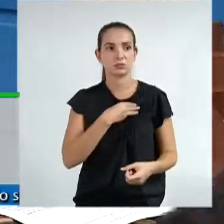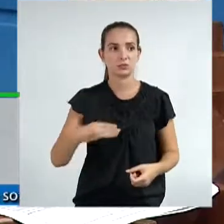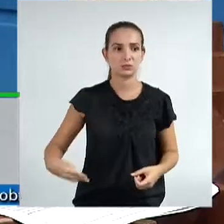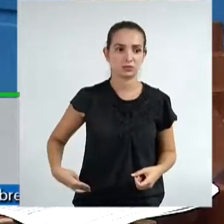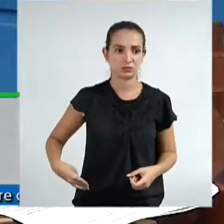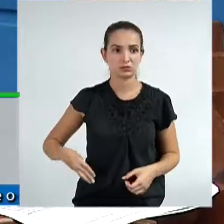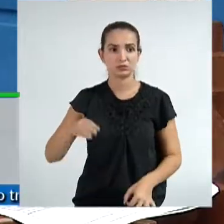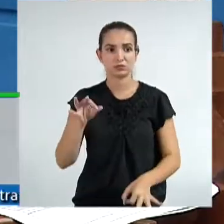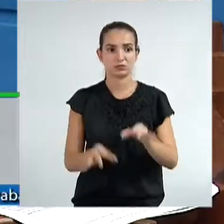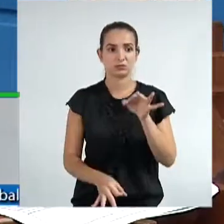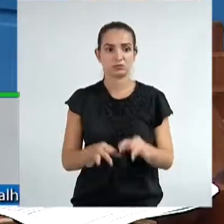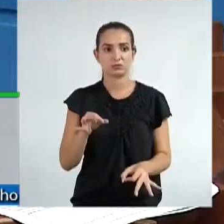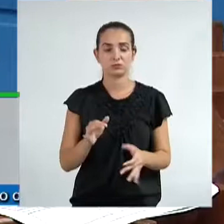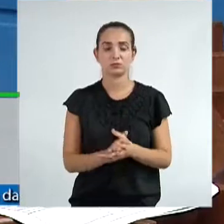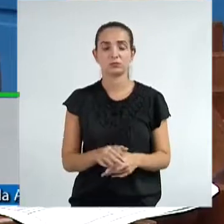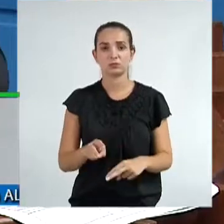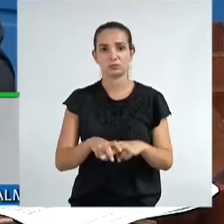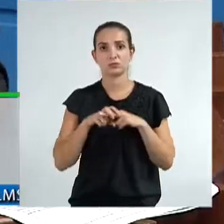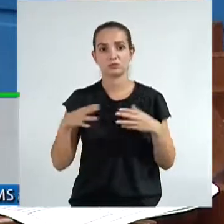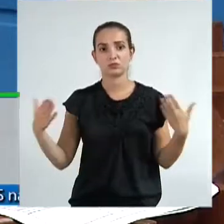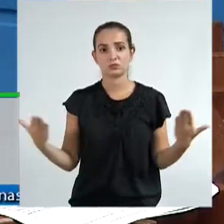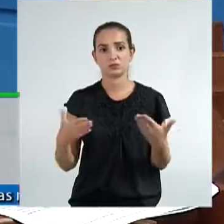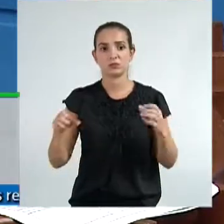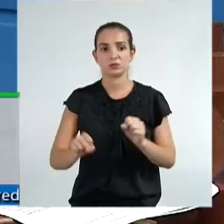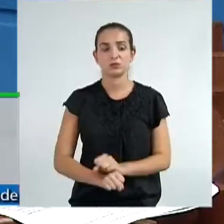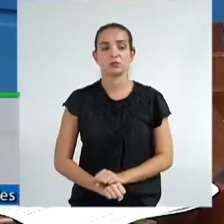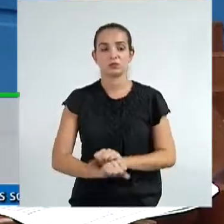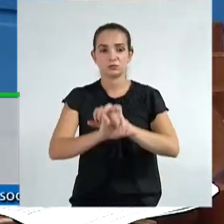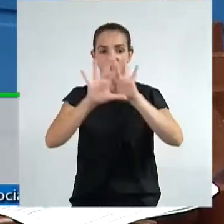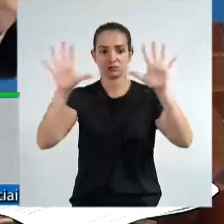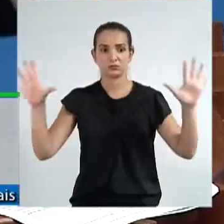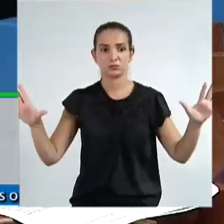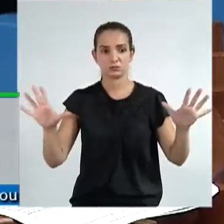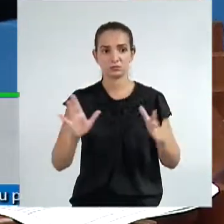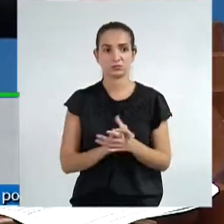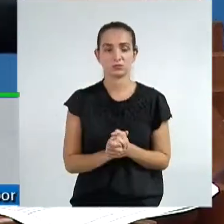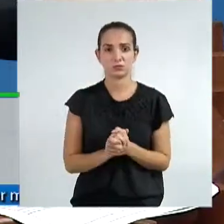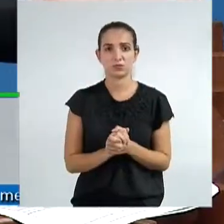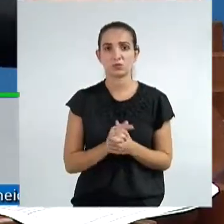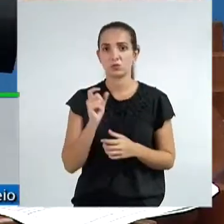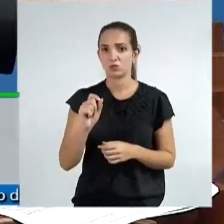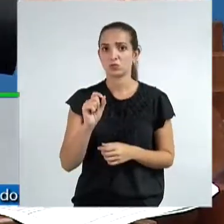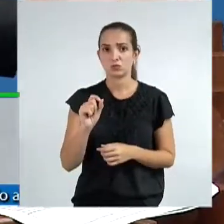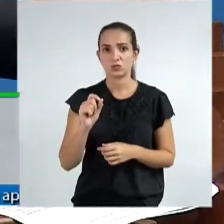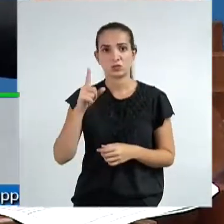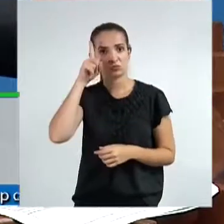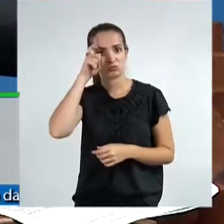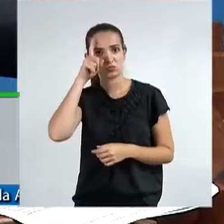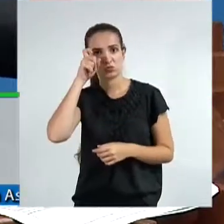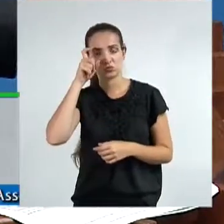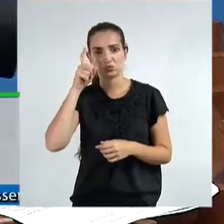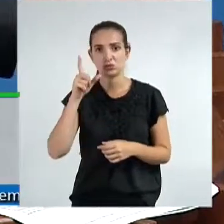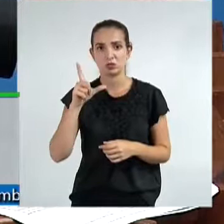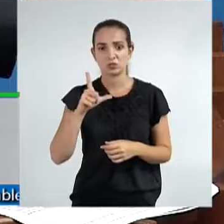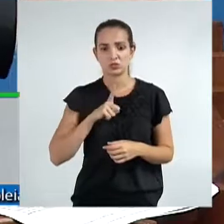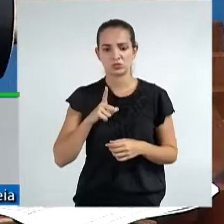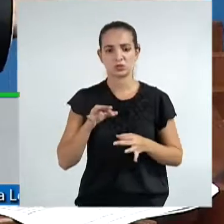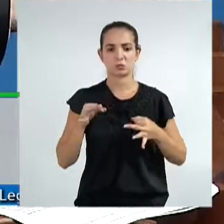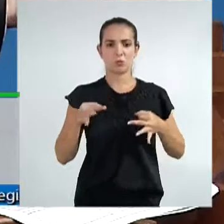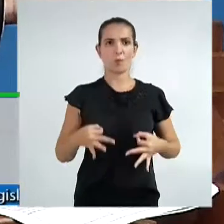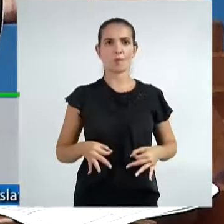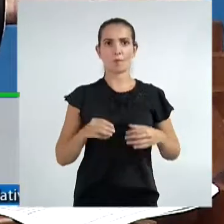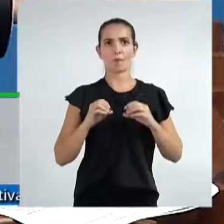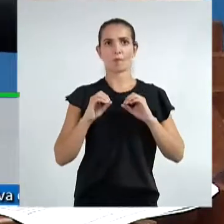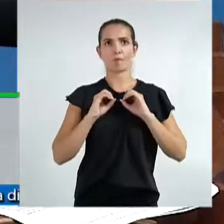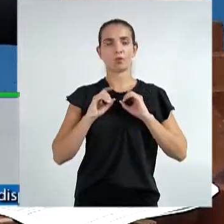Justiça. Então, ele deixa muito claro que não tinha uma atuação isenta como juiz